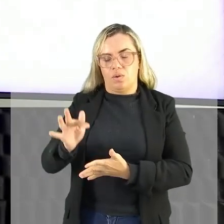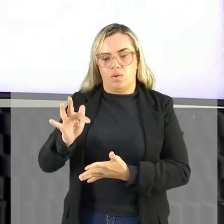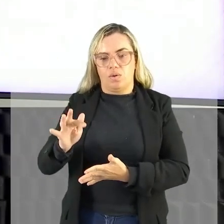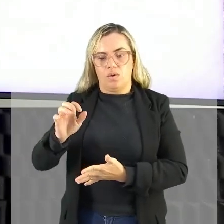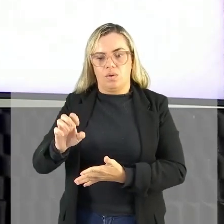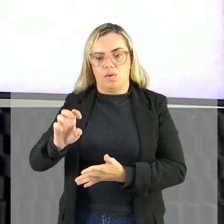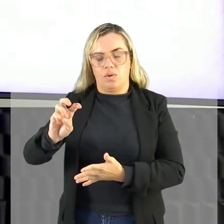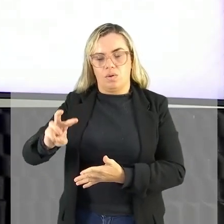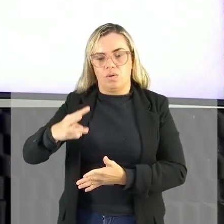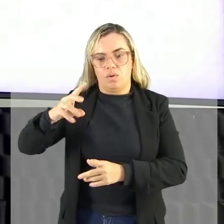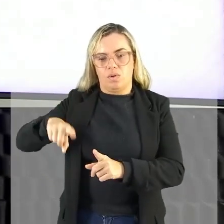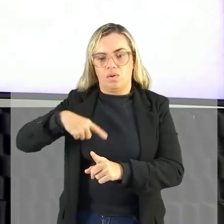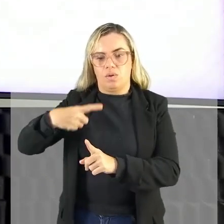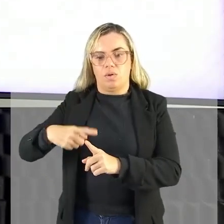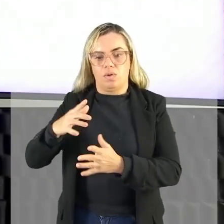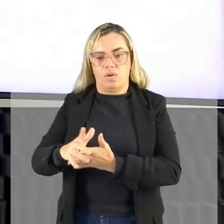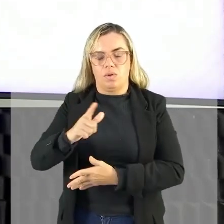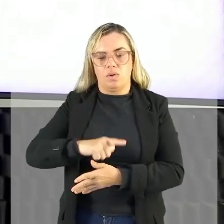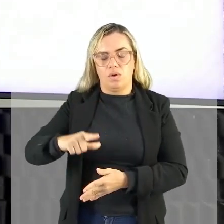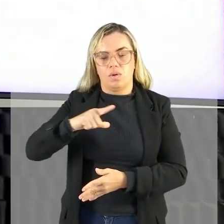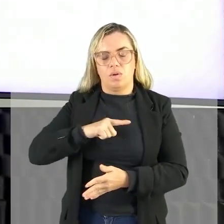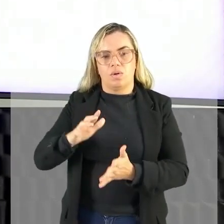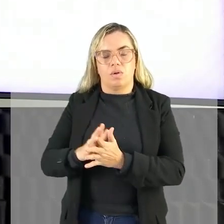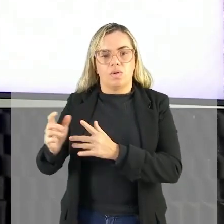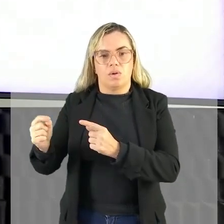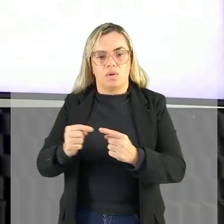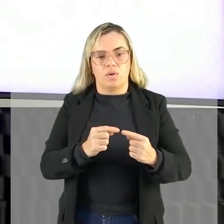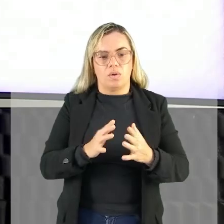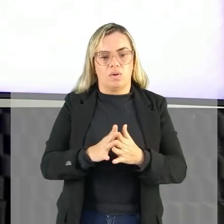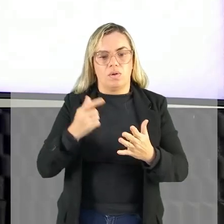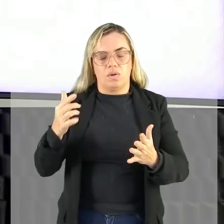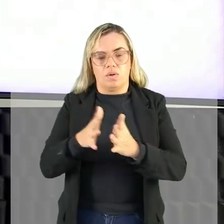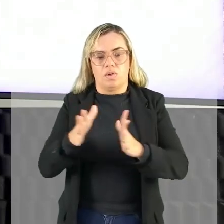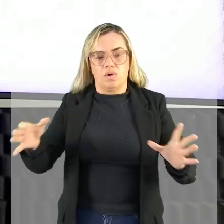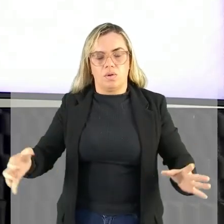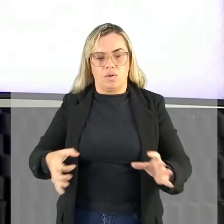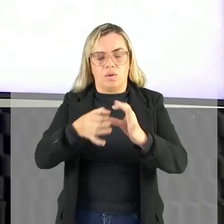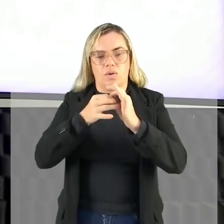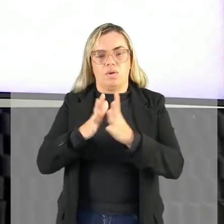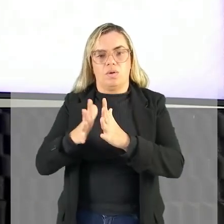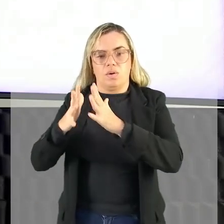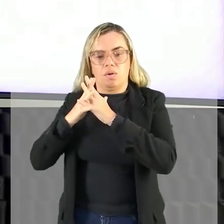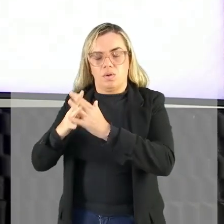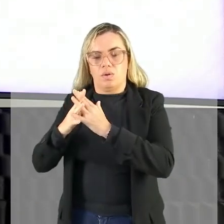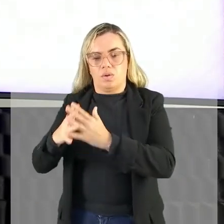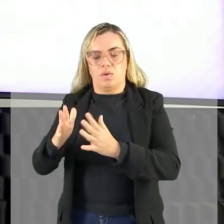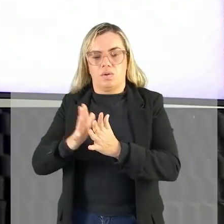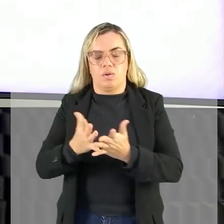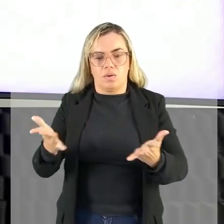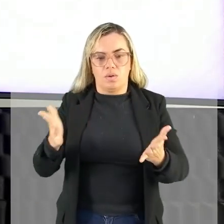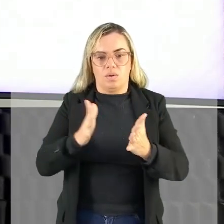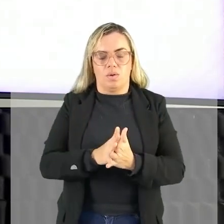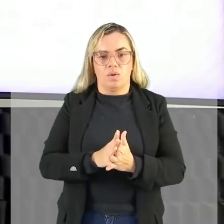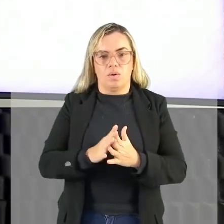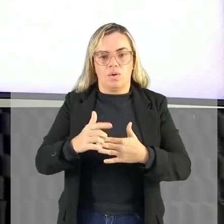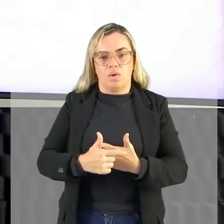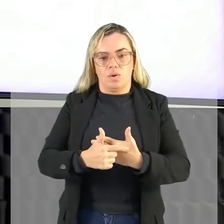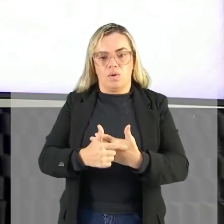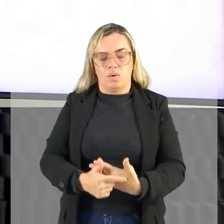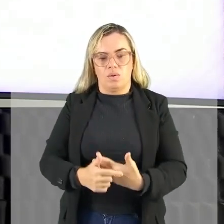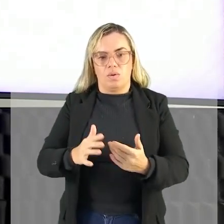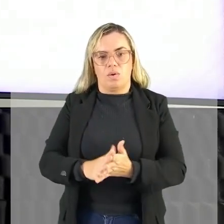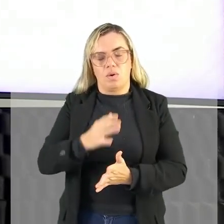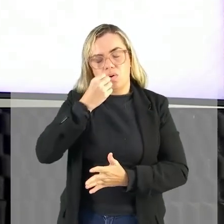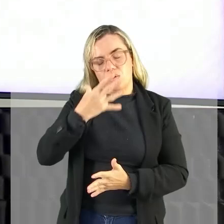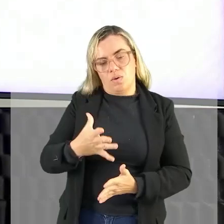3. O citocromo tem afinidade com o ferro 3, ele se liga ali e atrapalha o funcionamento, o bom funcionamento da